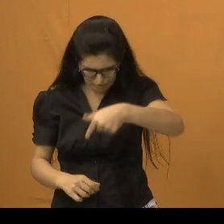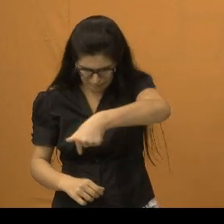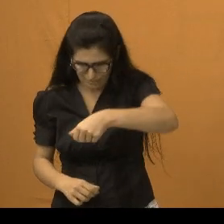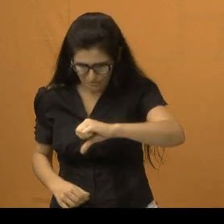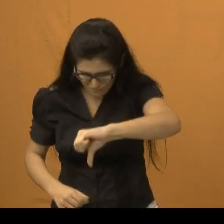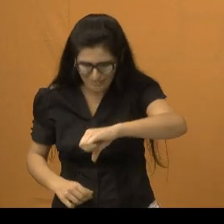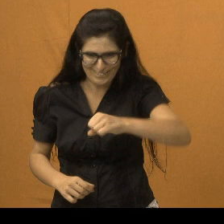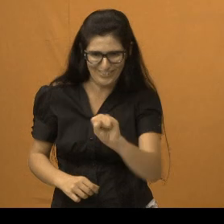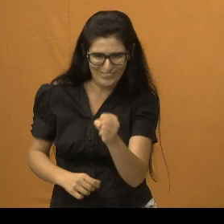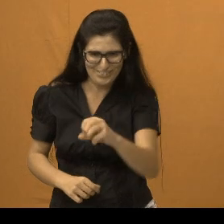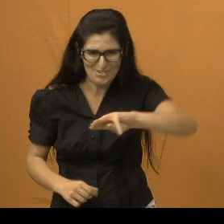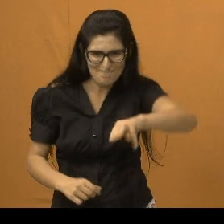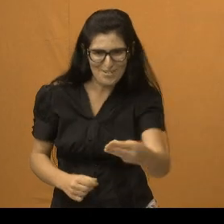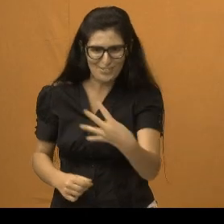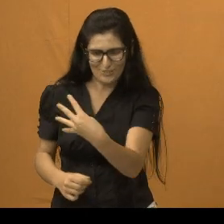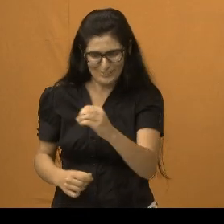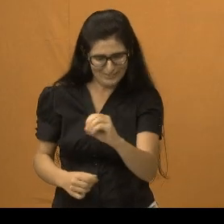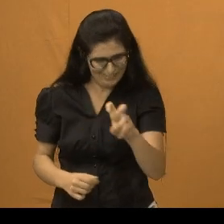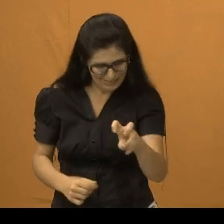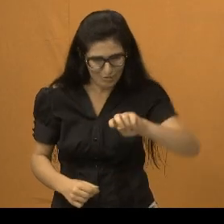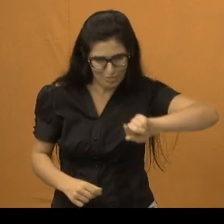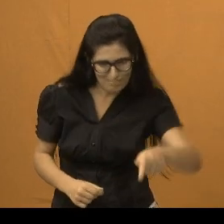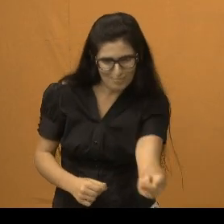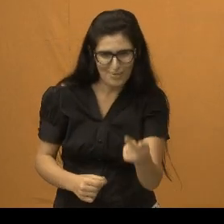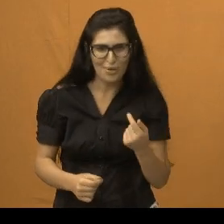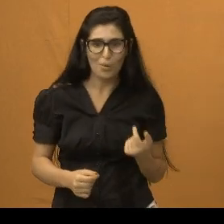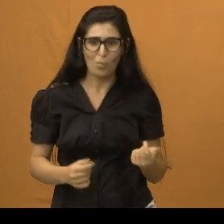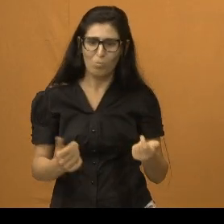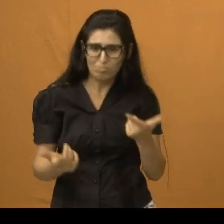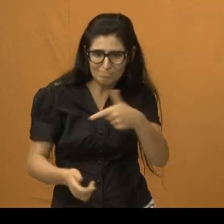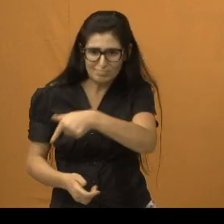166.088.000, na qual se realizou-se